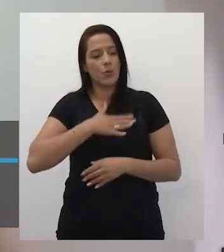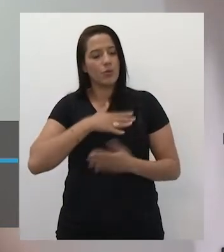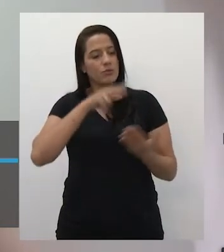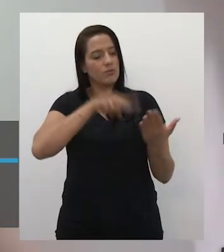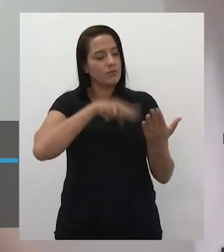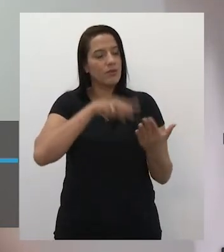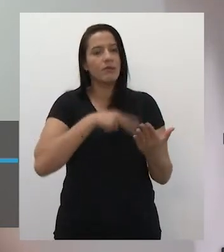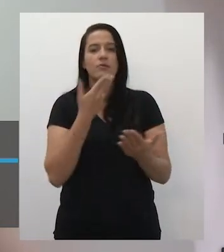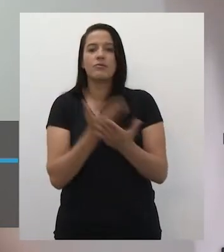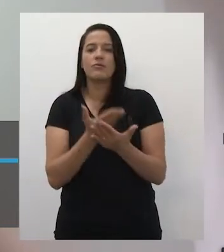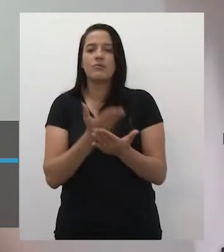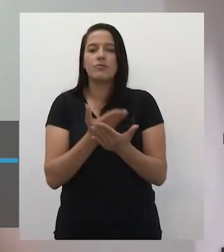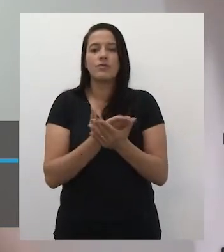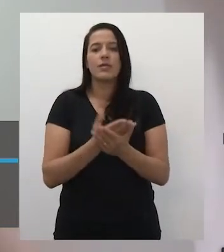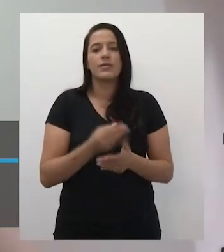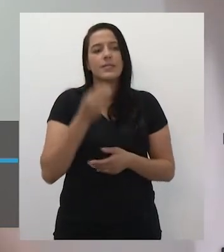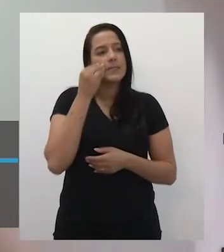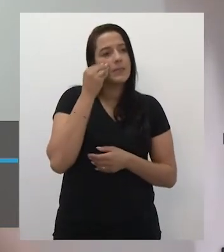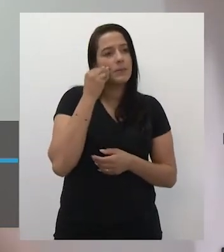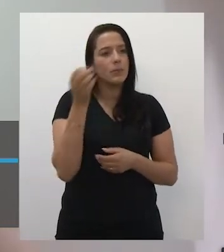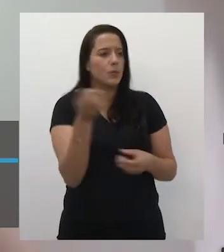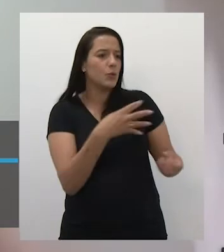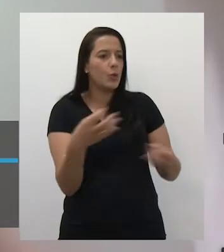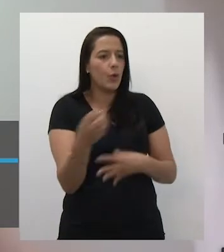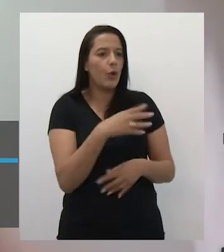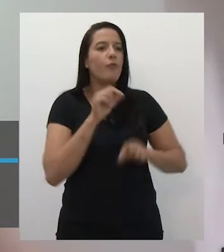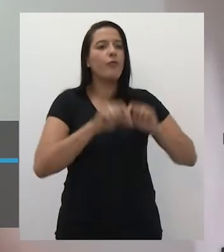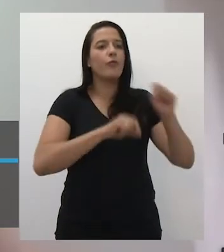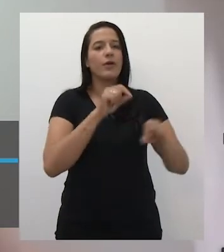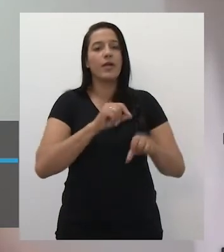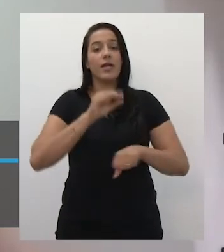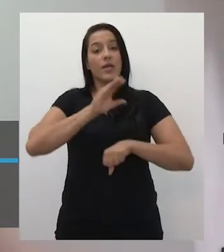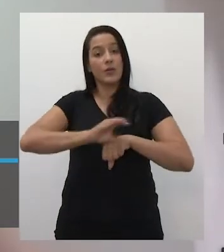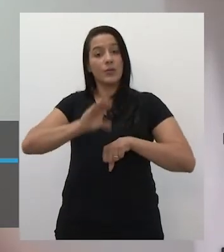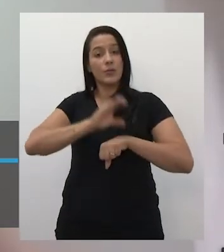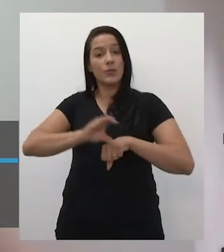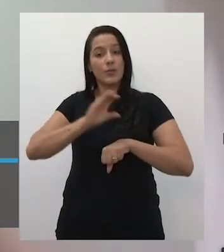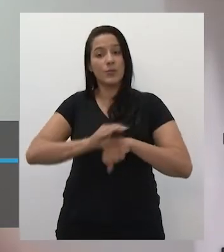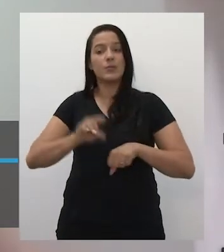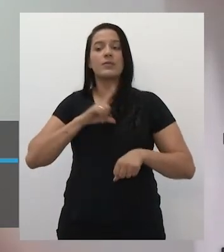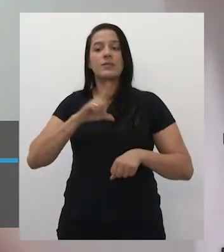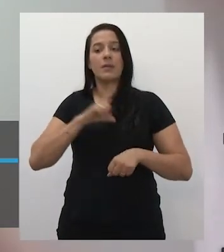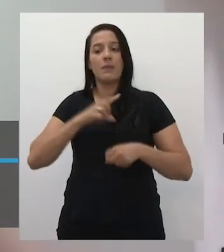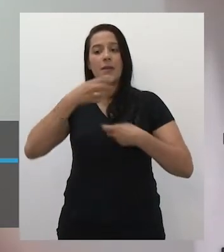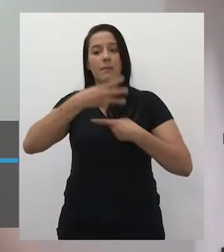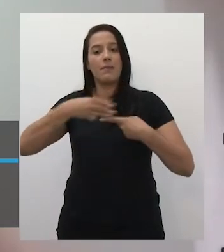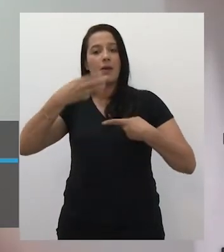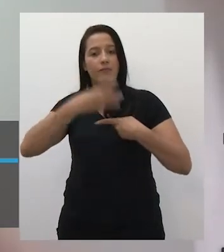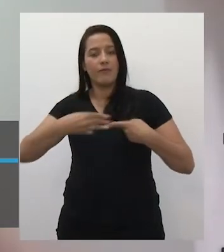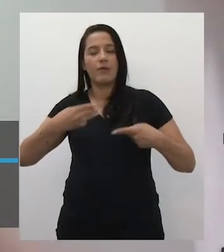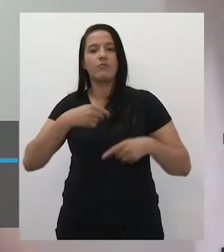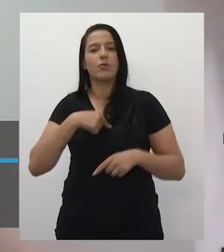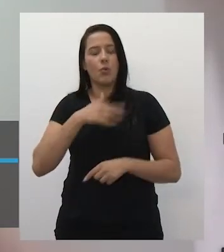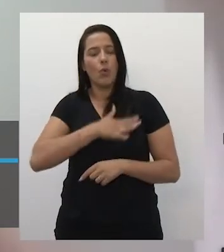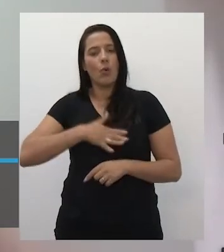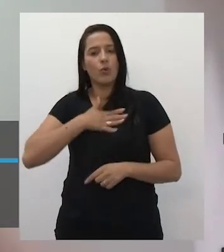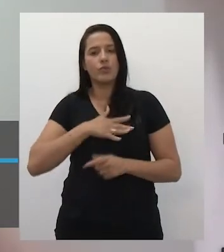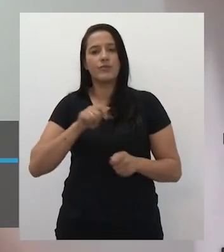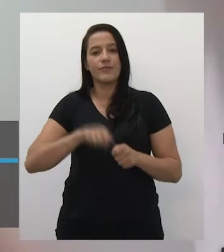que eu já consigo trabalhar com a plataforma. Tá? E quanto às reuniões online, bom,